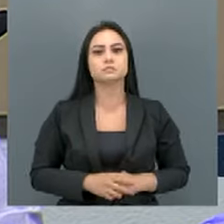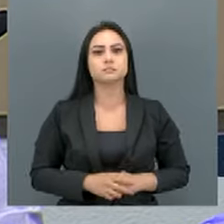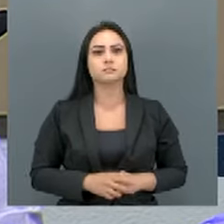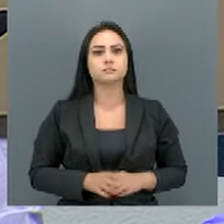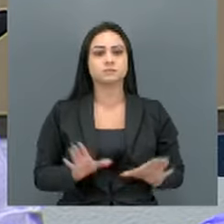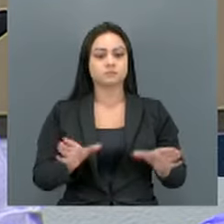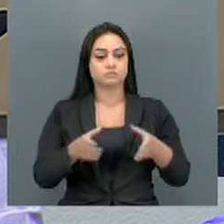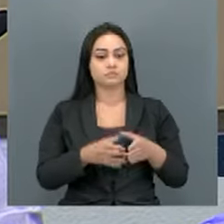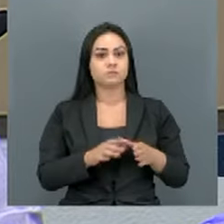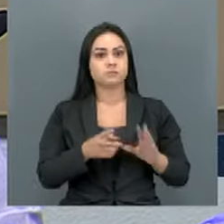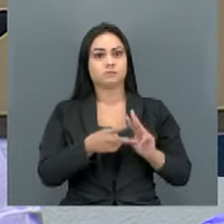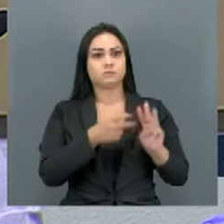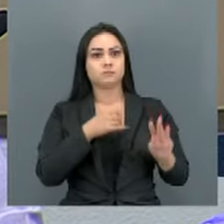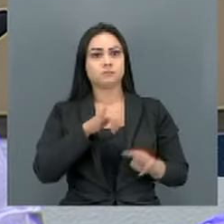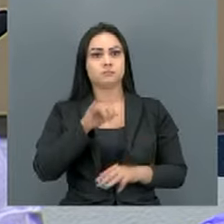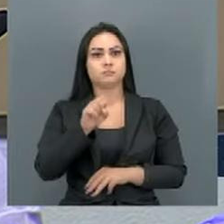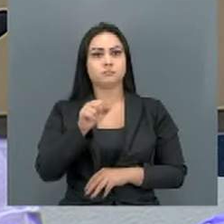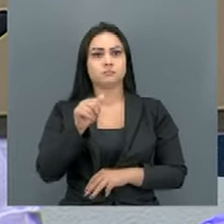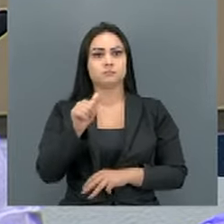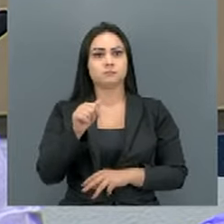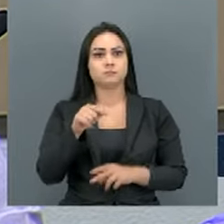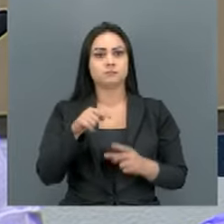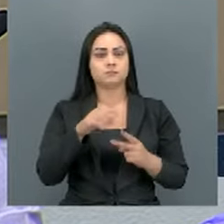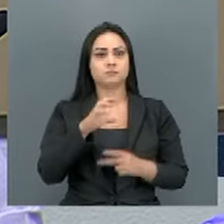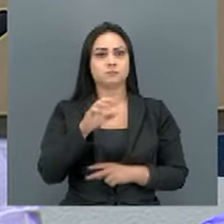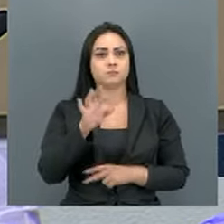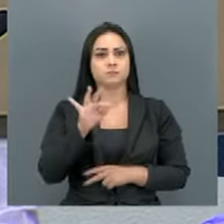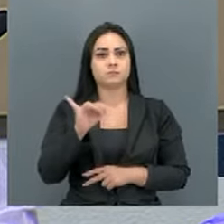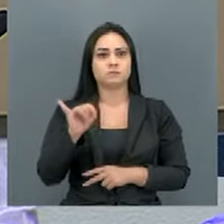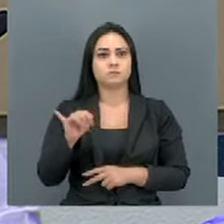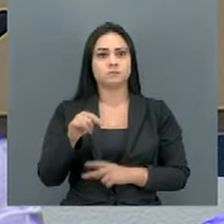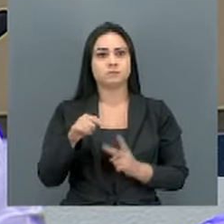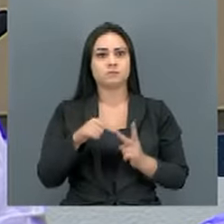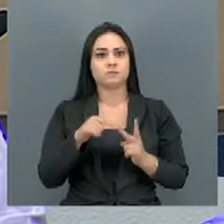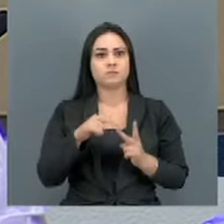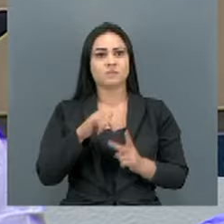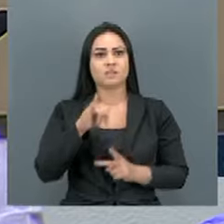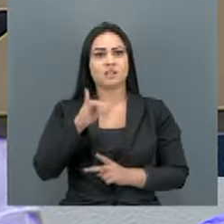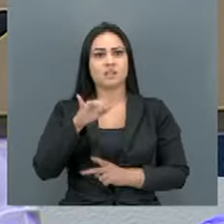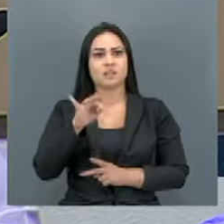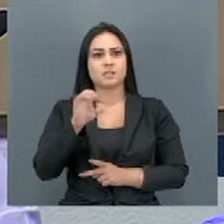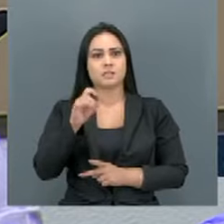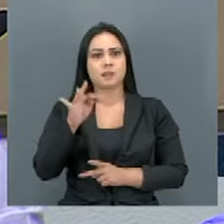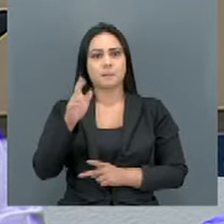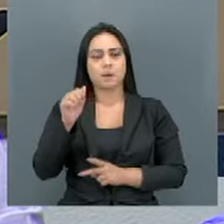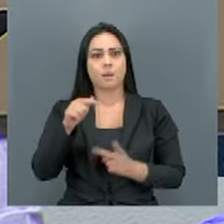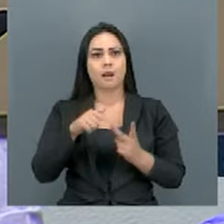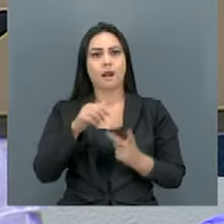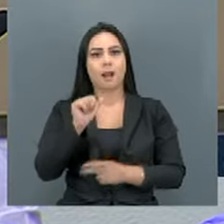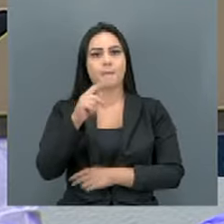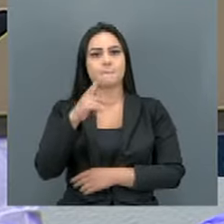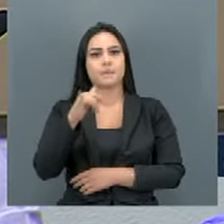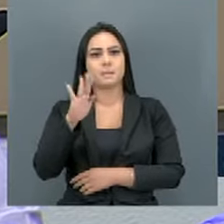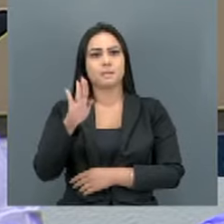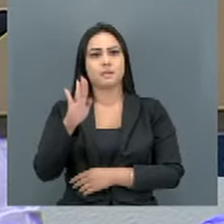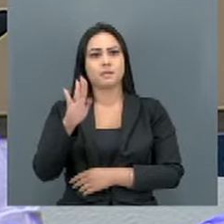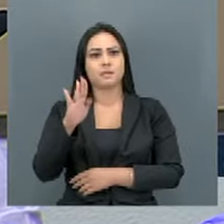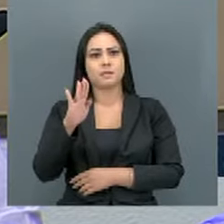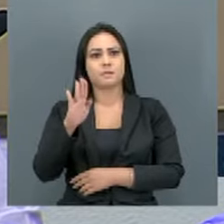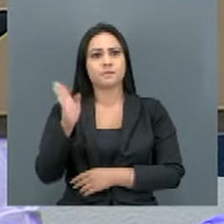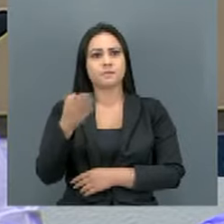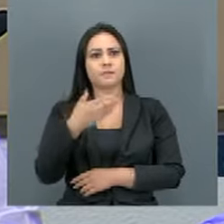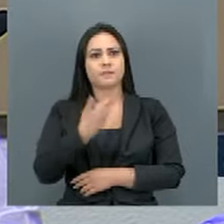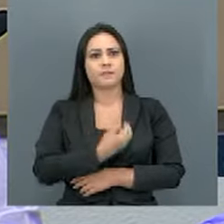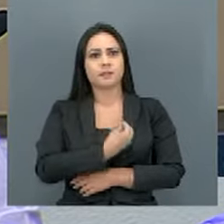indígenas, é ISA, CTI, Intertribal, a PIB e Vídeo nas